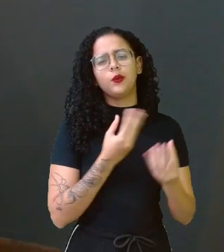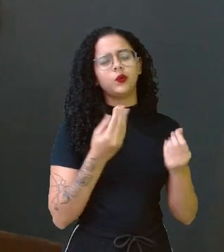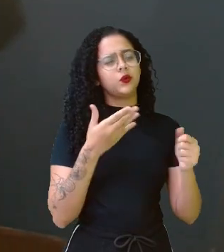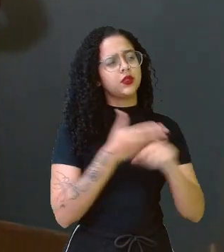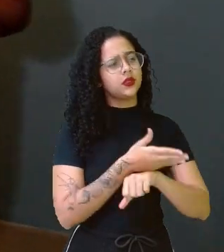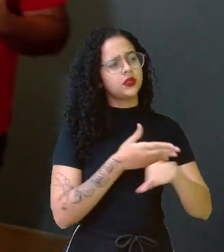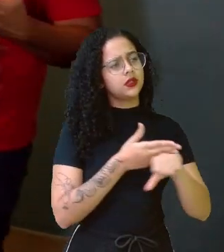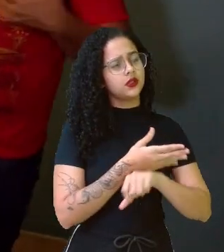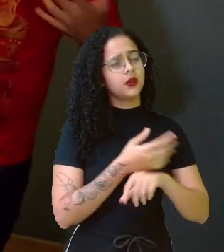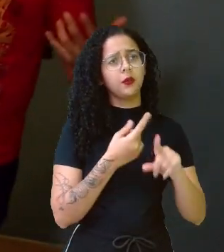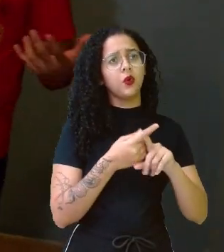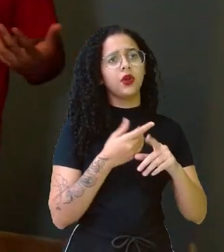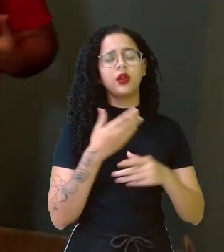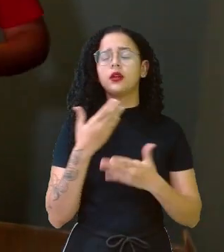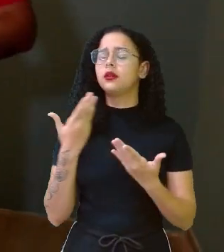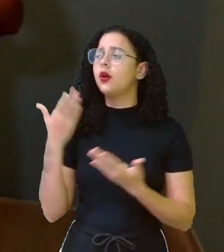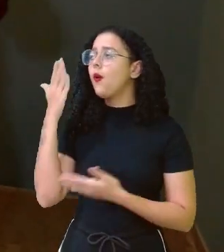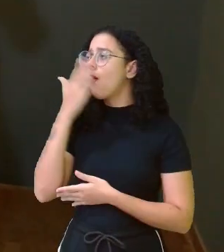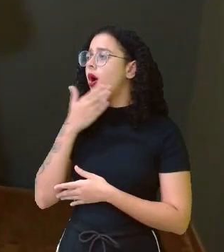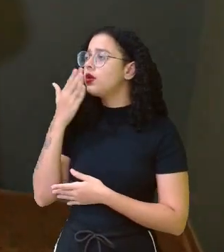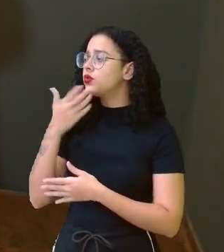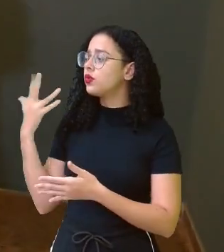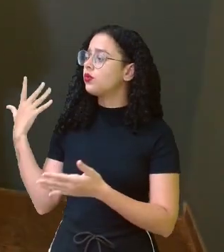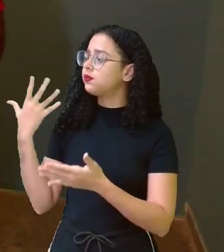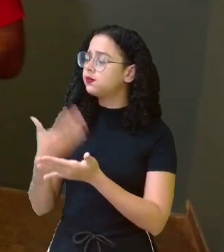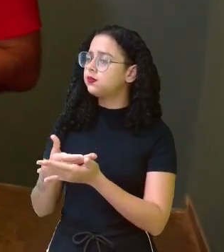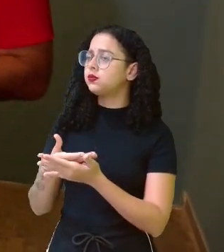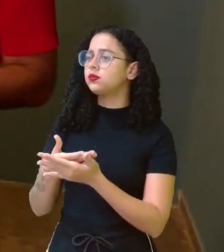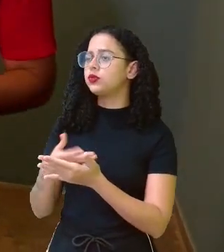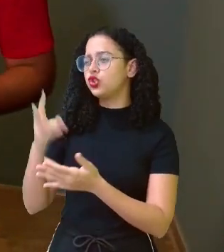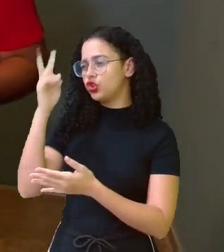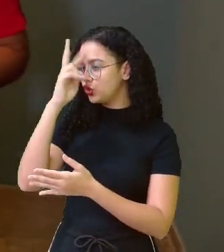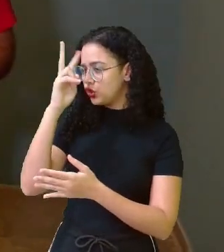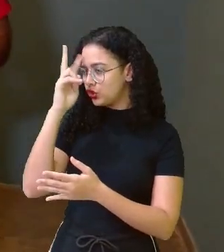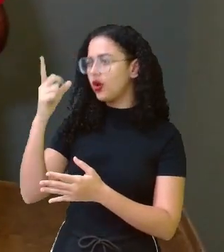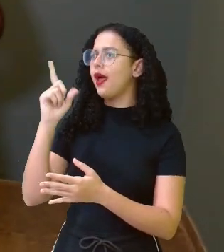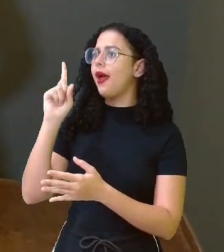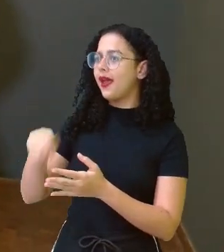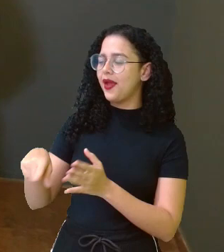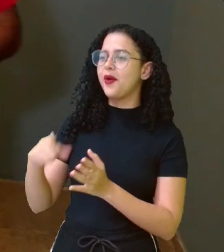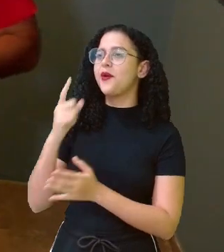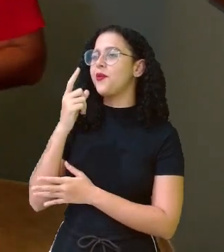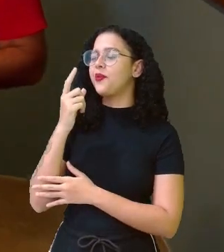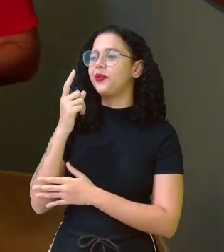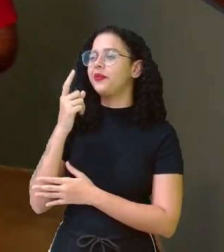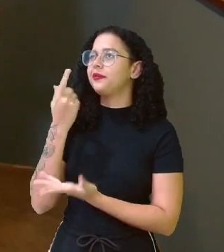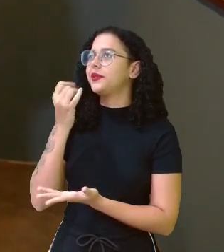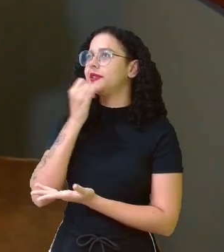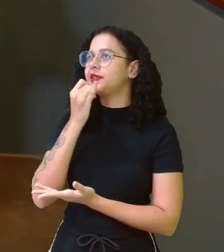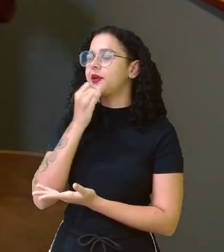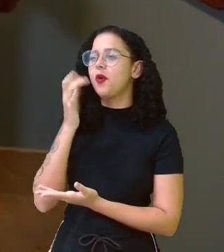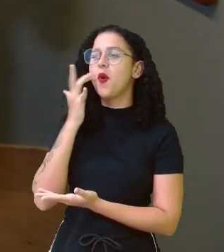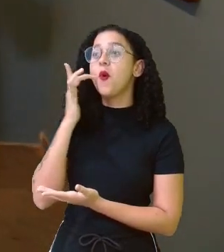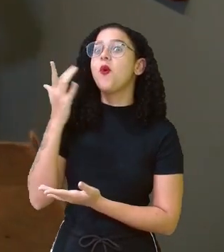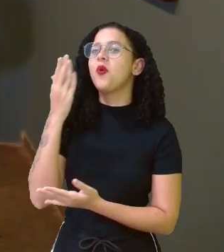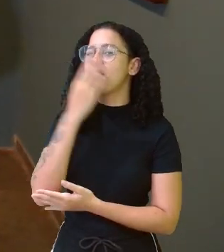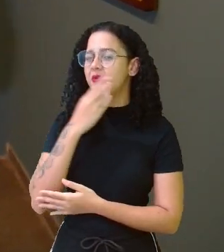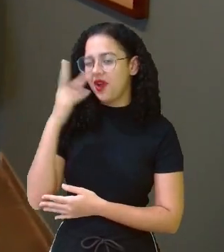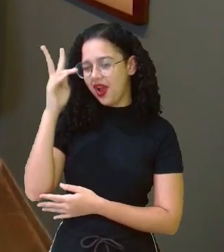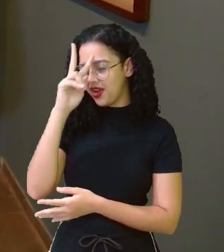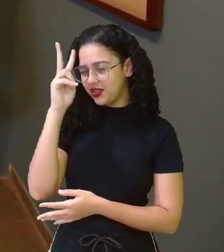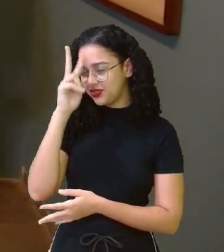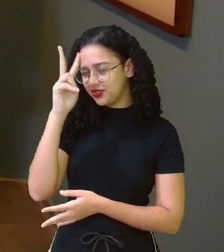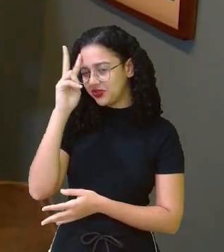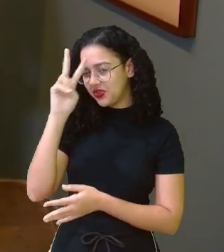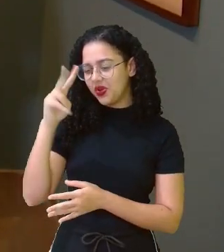Sim, até porque o açúcar, historicamente falando, ele era o ouro branco, né? Sim. A gente vê vários historiadores trabalham com a ideia de que a história de Pernambuco é a história